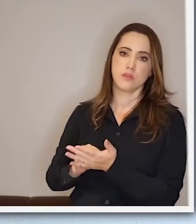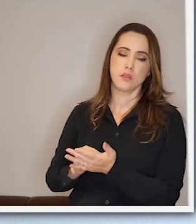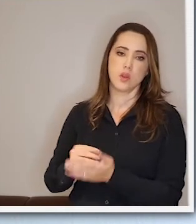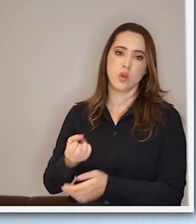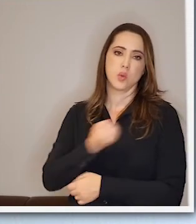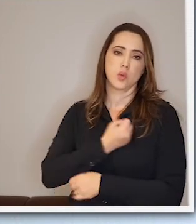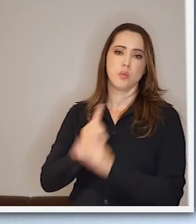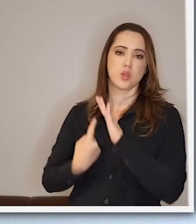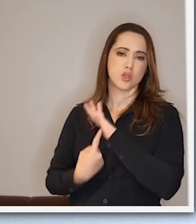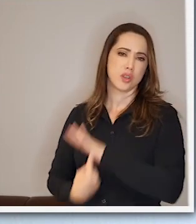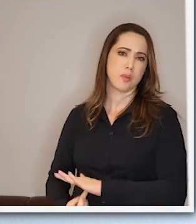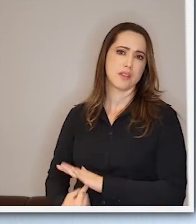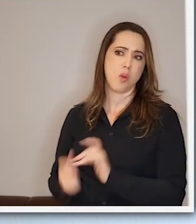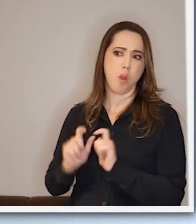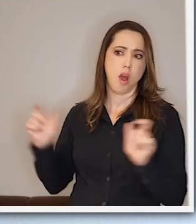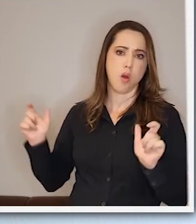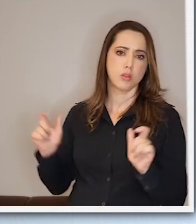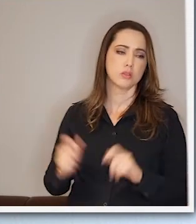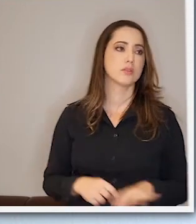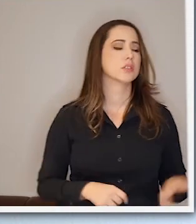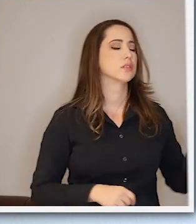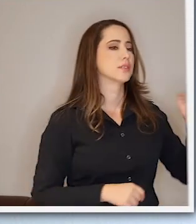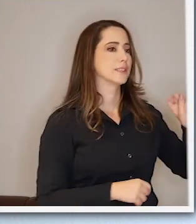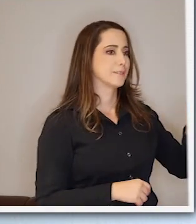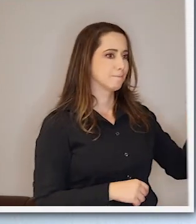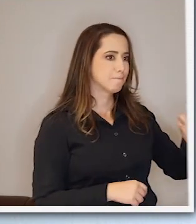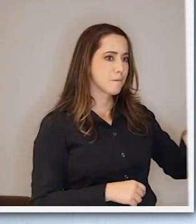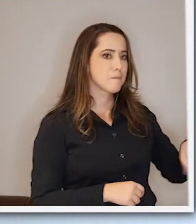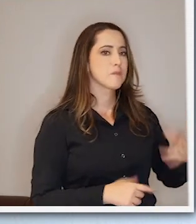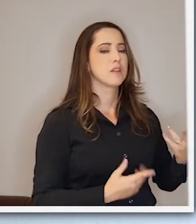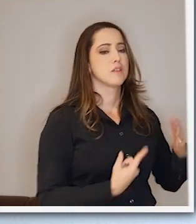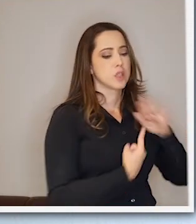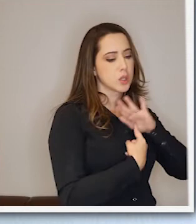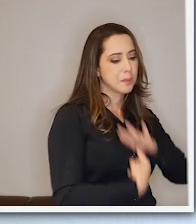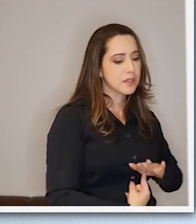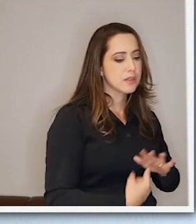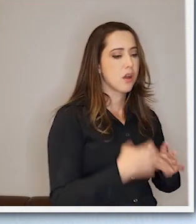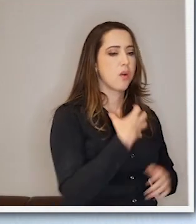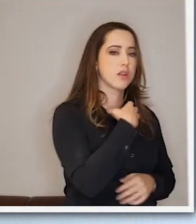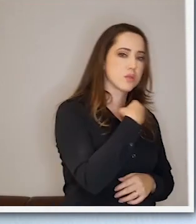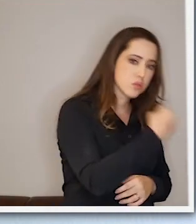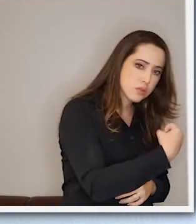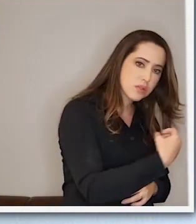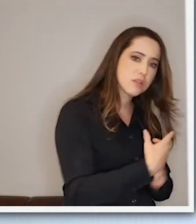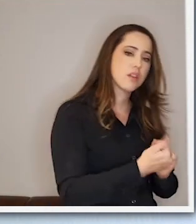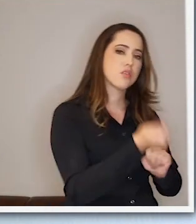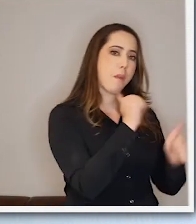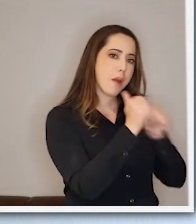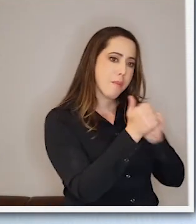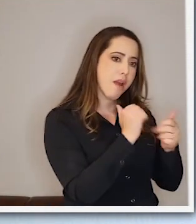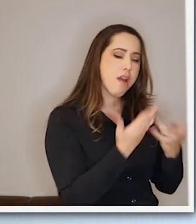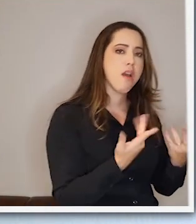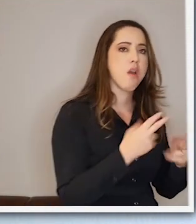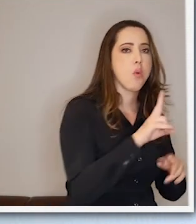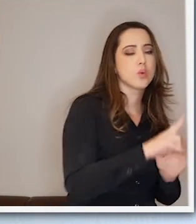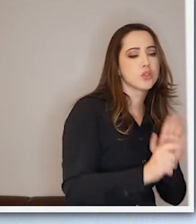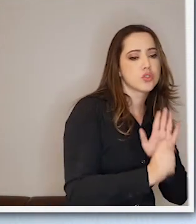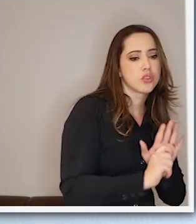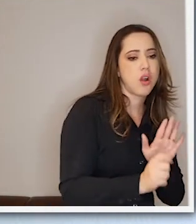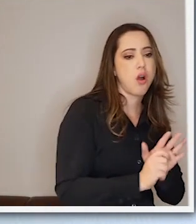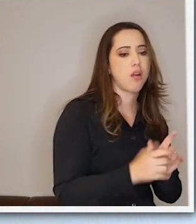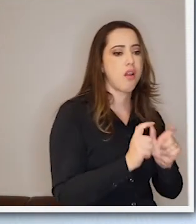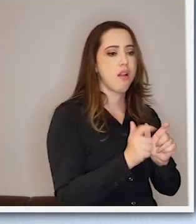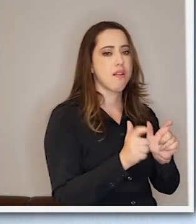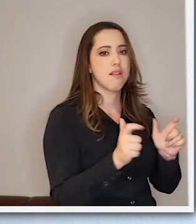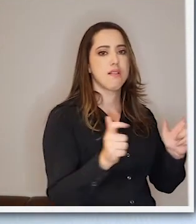isolado. Quer dizer, o índice, vou pegar aqui uma pergunta, que não sei se você não deve ter usado, o índice de depressão deve ser altíssimo. Muito. Aí você